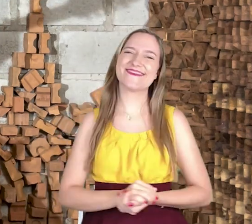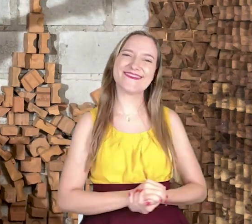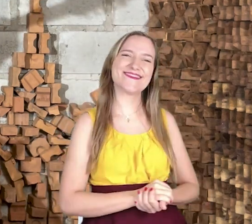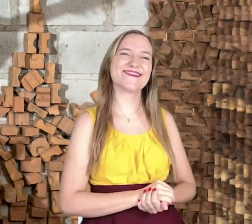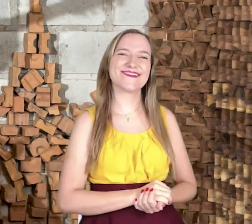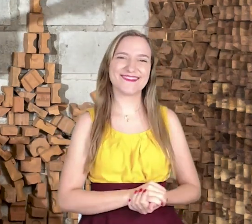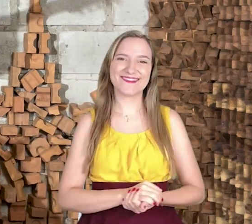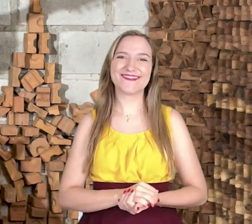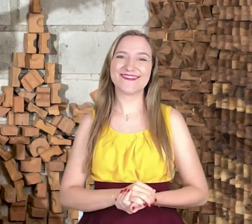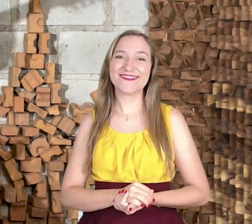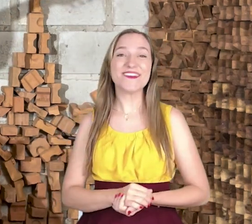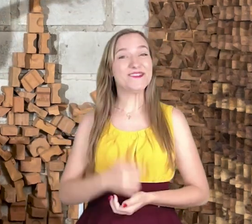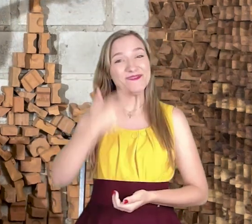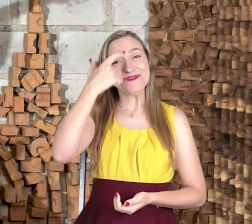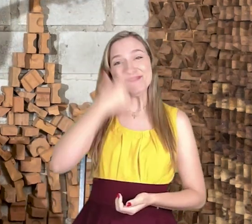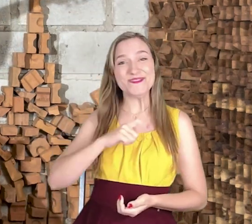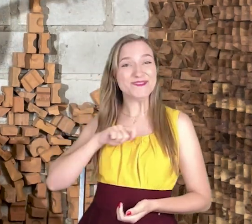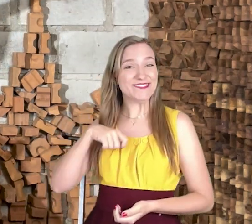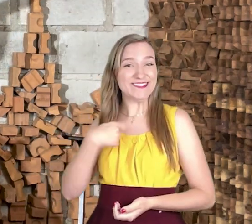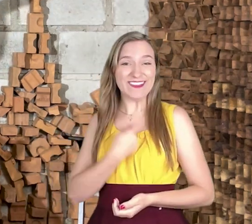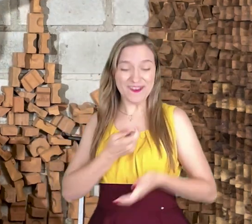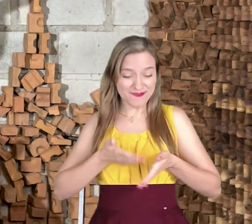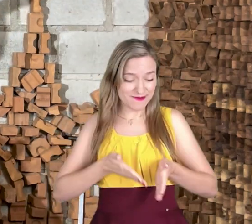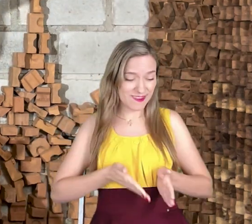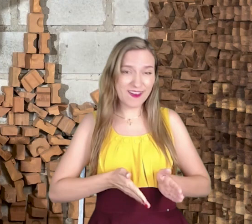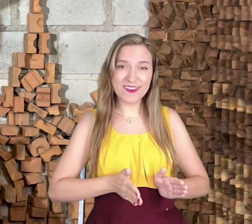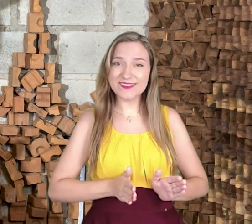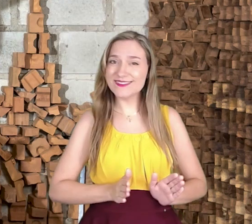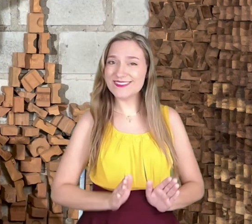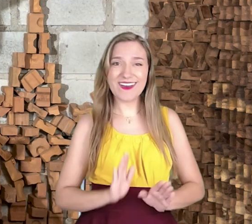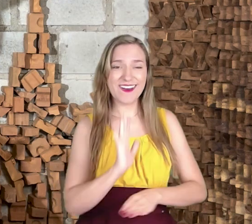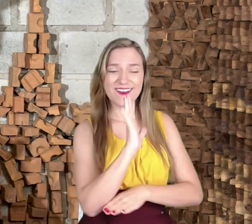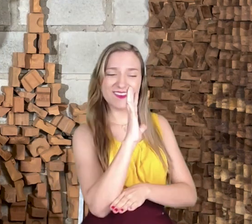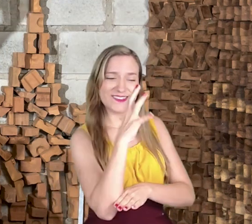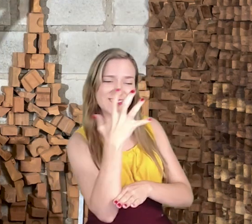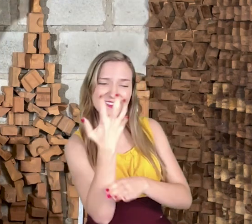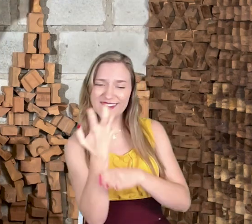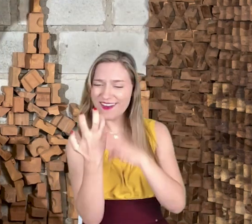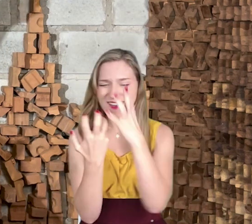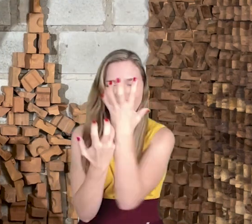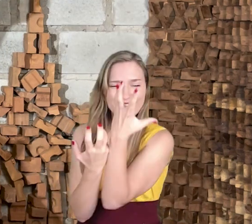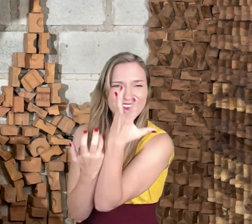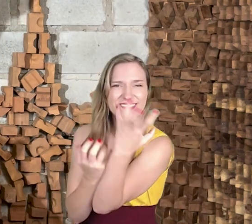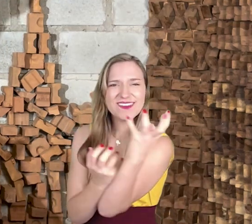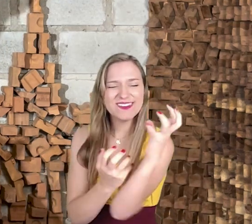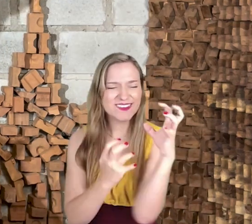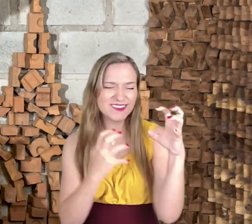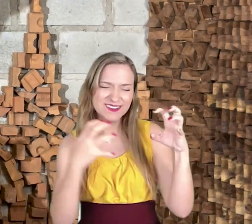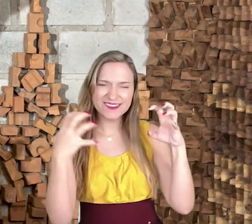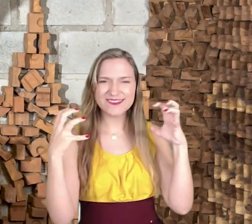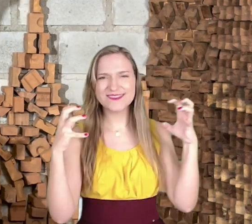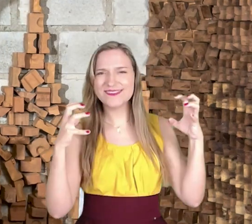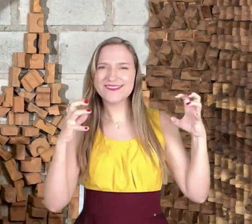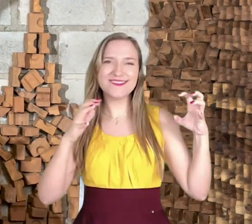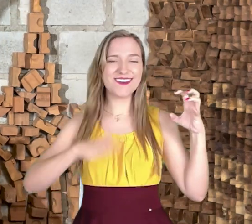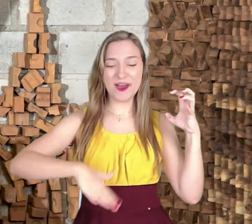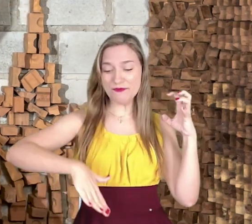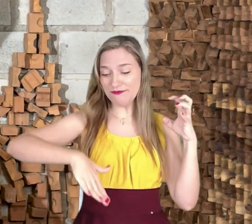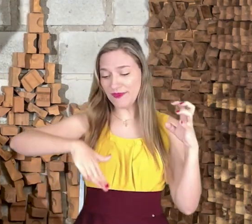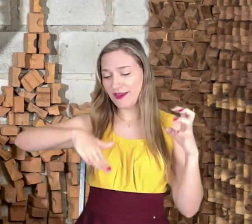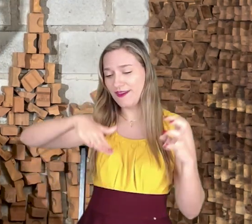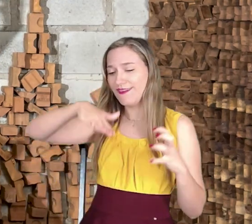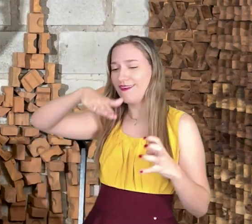Sou um bicho do cerrado, entre arbustos eu nasci. Nessas terras